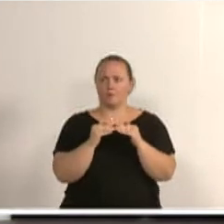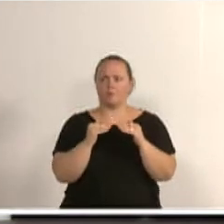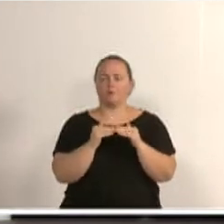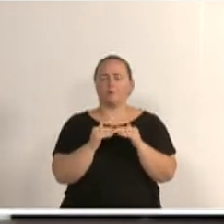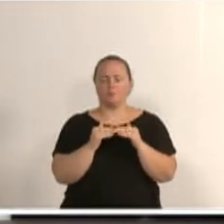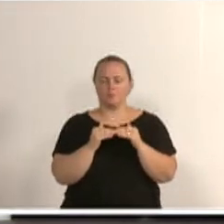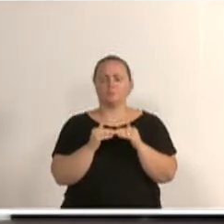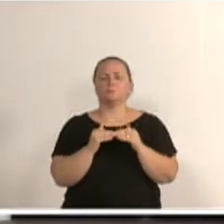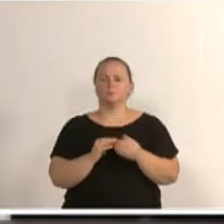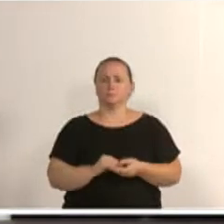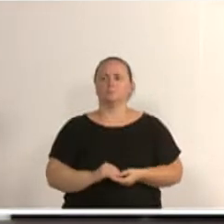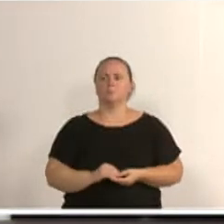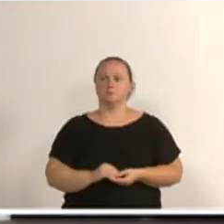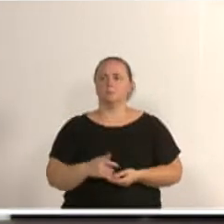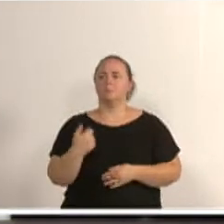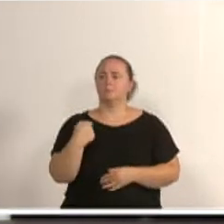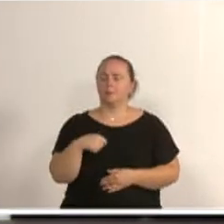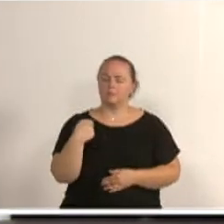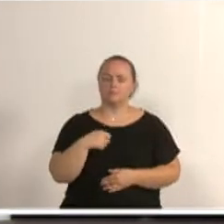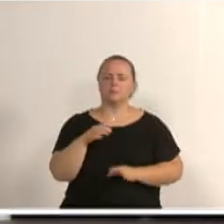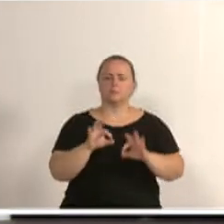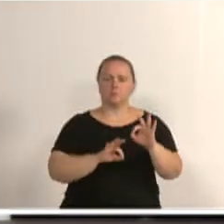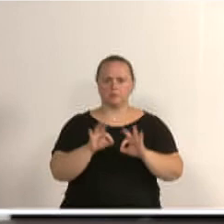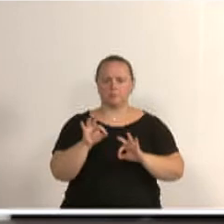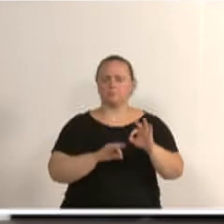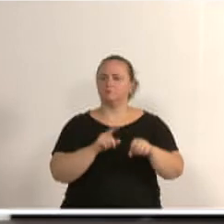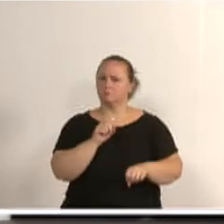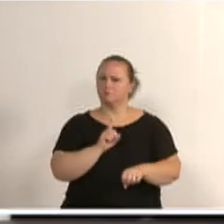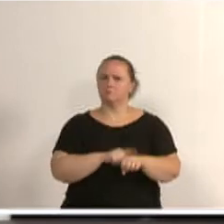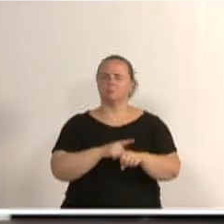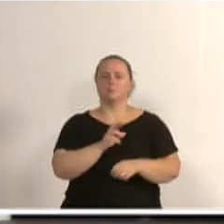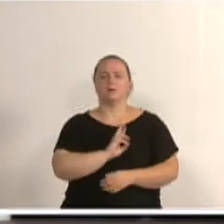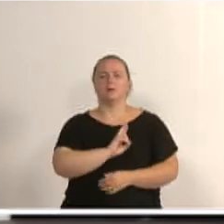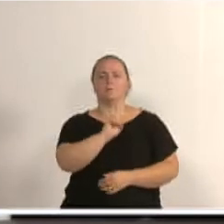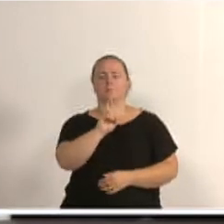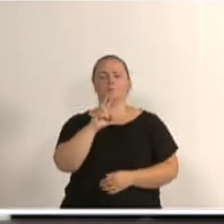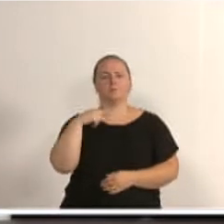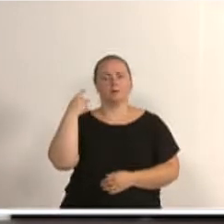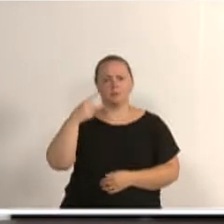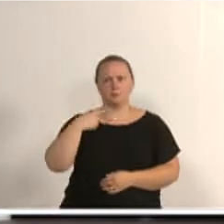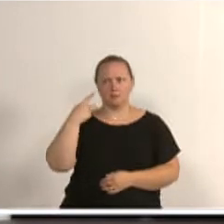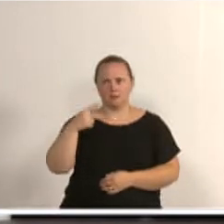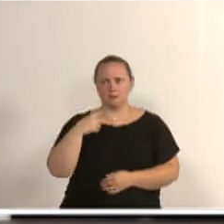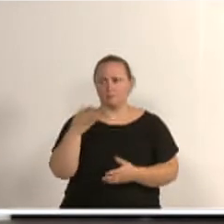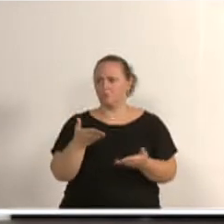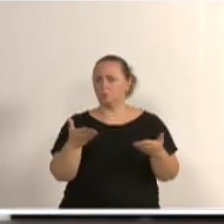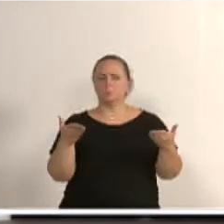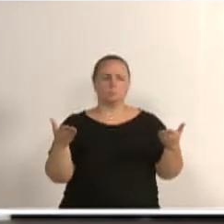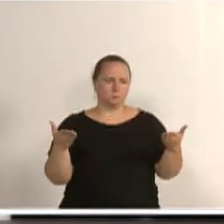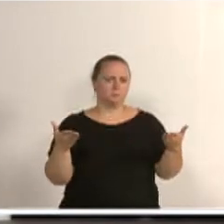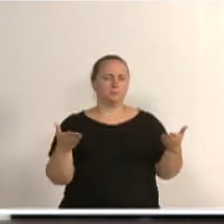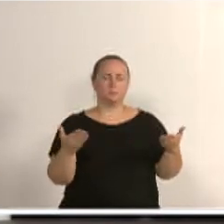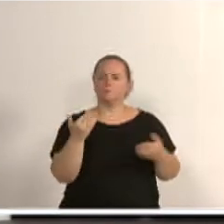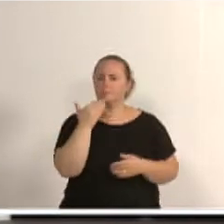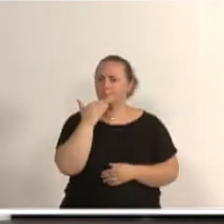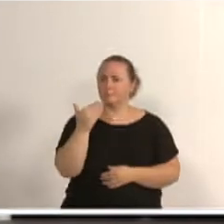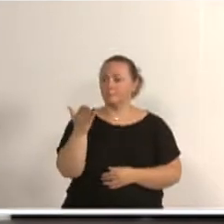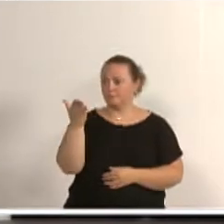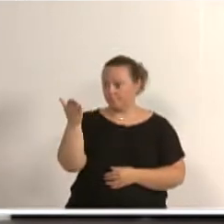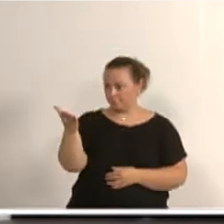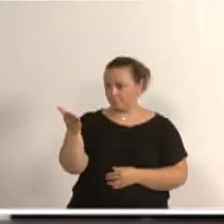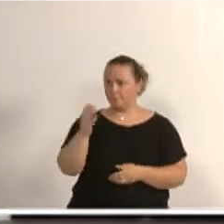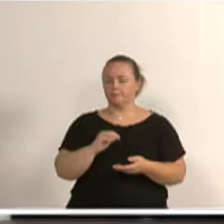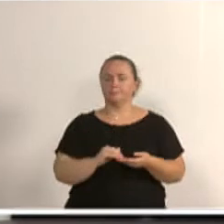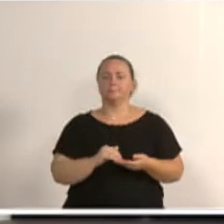tá? Eu acho que deve ser montado, e eu aqui de pronto, em nome da mesa de vereadores, em nome de todos os vereadores, quero pedir para o senhor, que é o